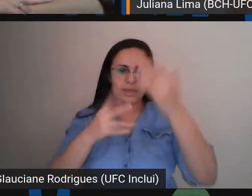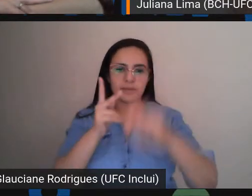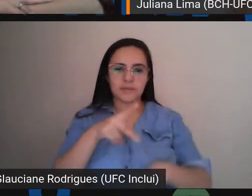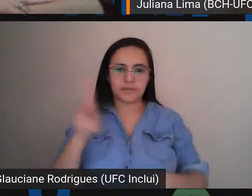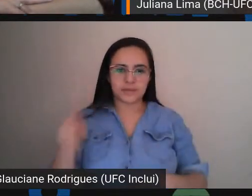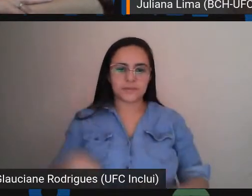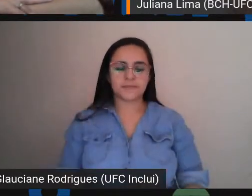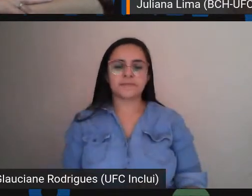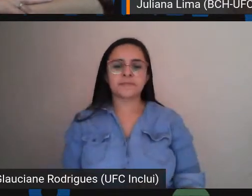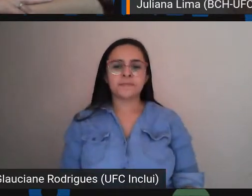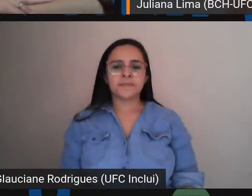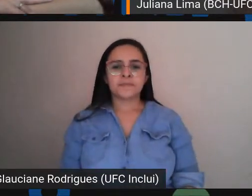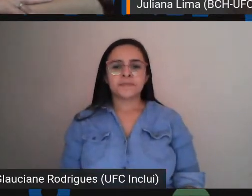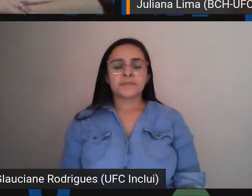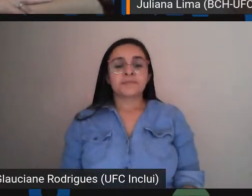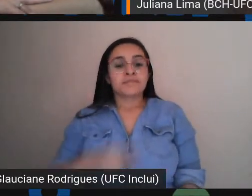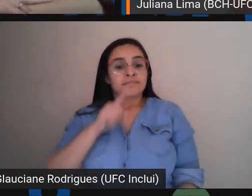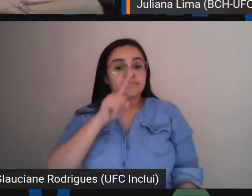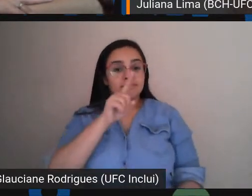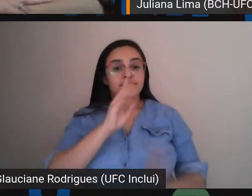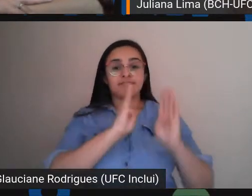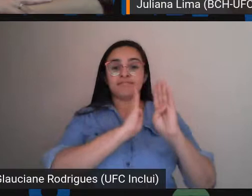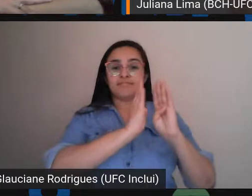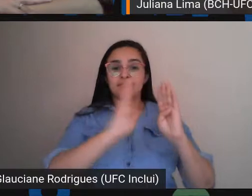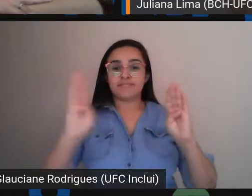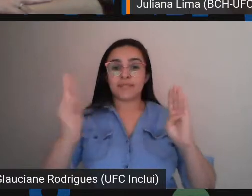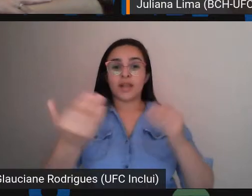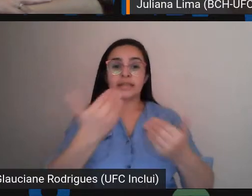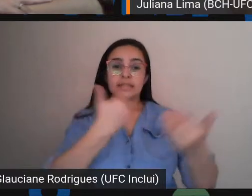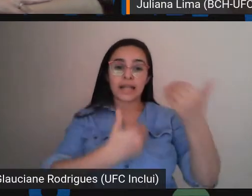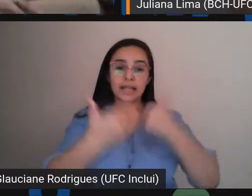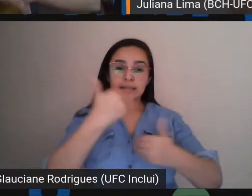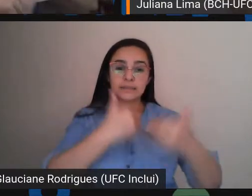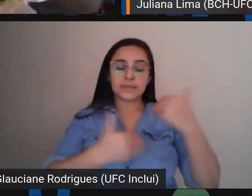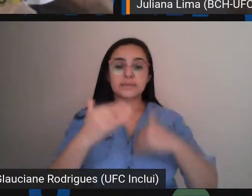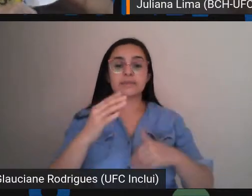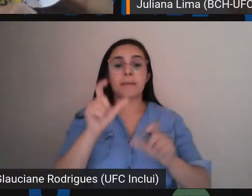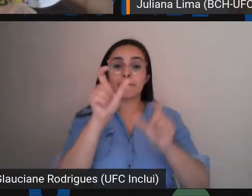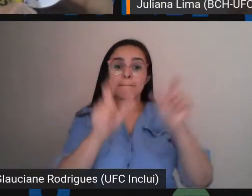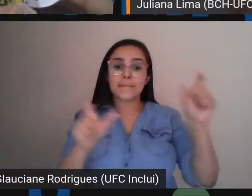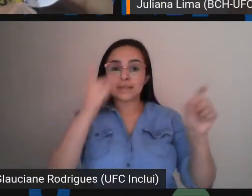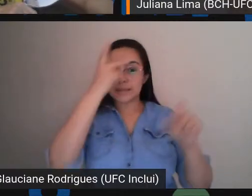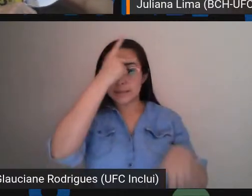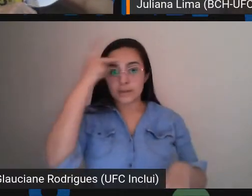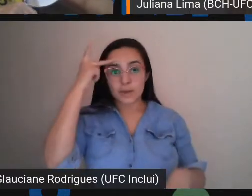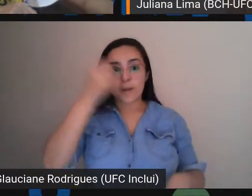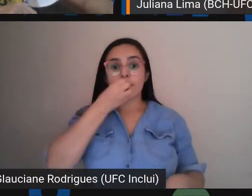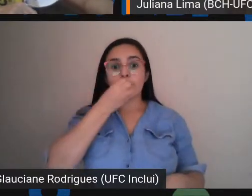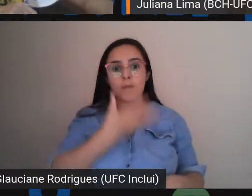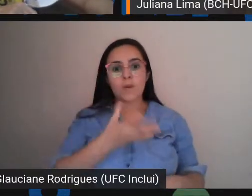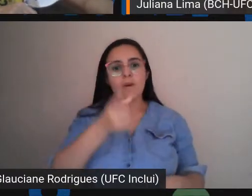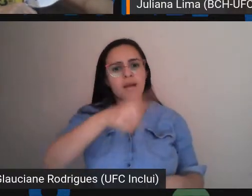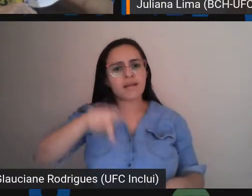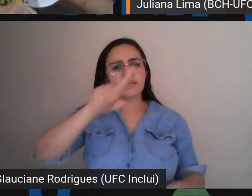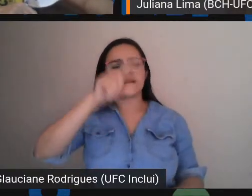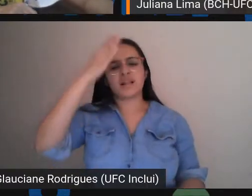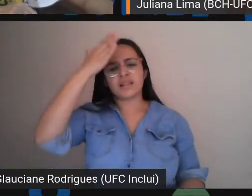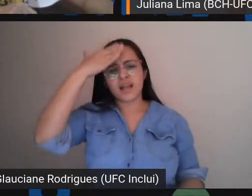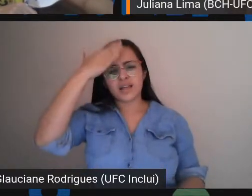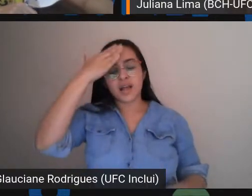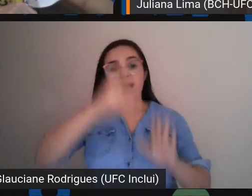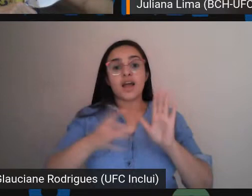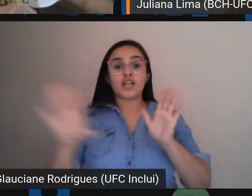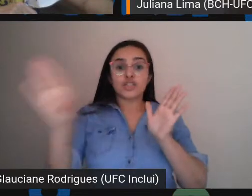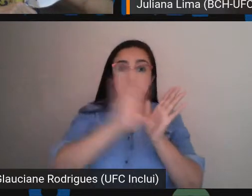mas os que eu atendo na biblioteca são ótimos, graças a Deus. Ah, que bom, nossa. Eles já entendem, e também assim que eles chegam, eu já aviso,